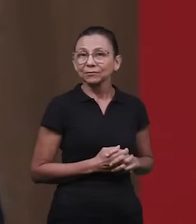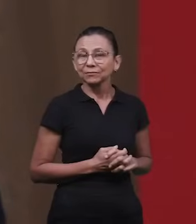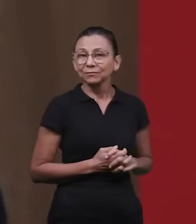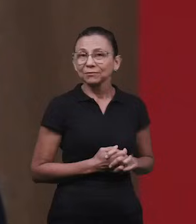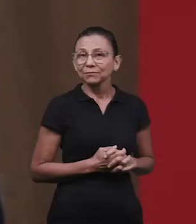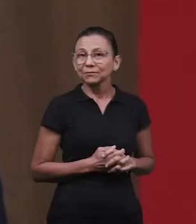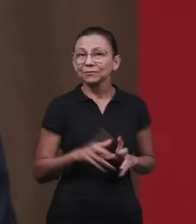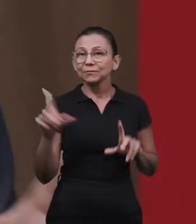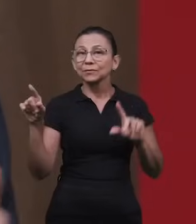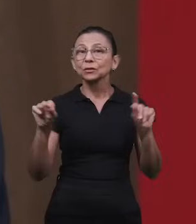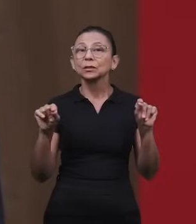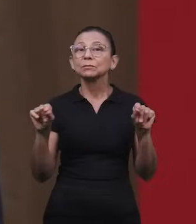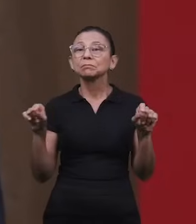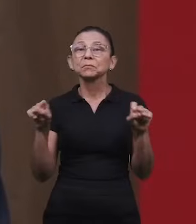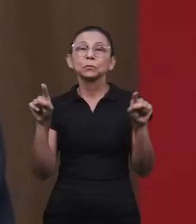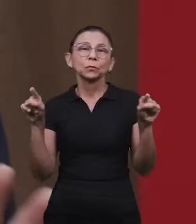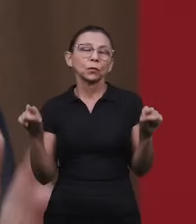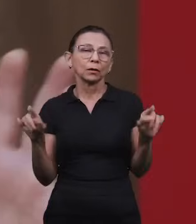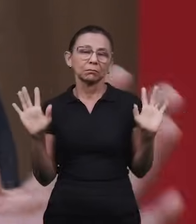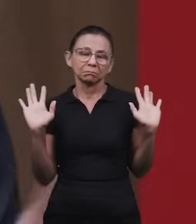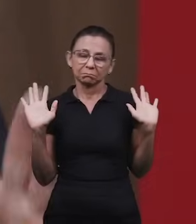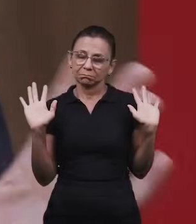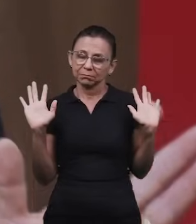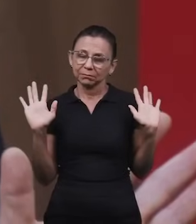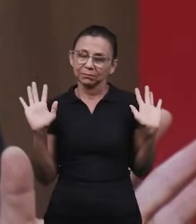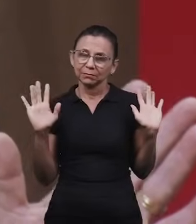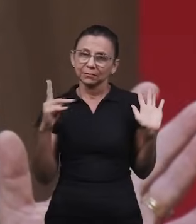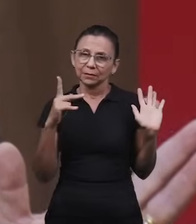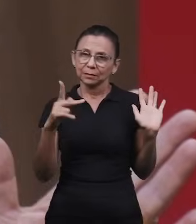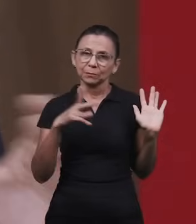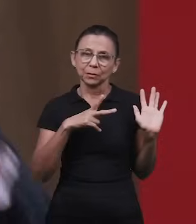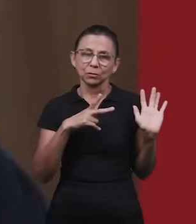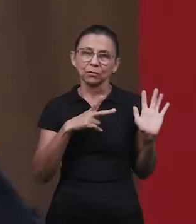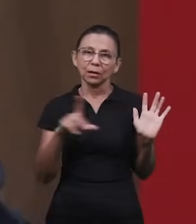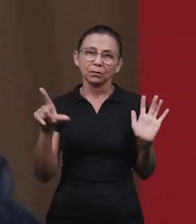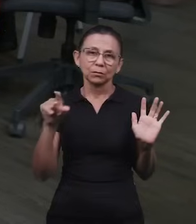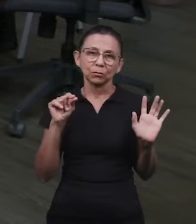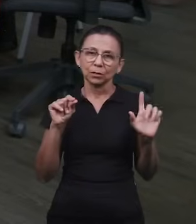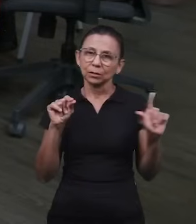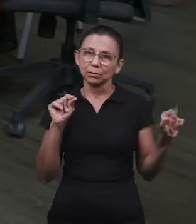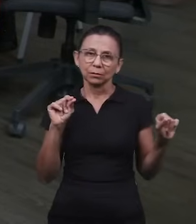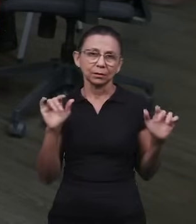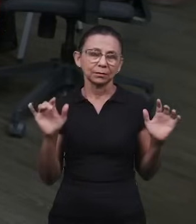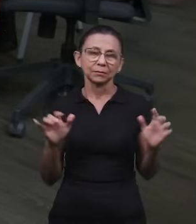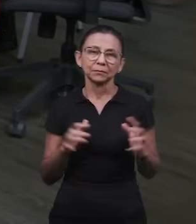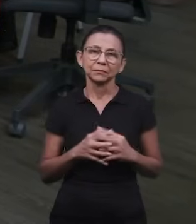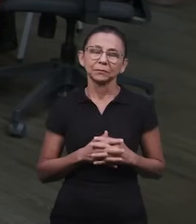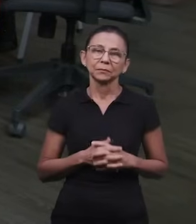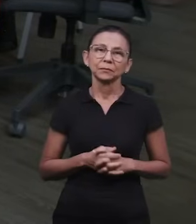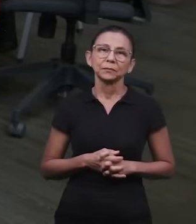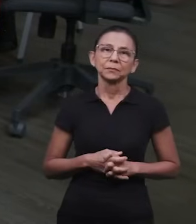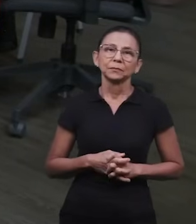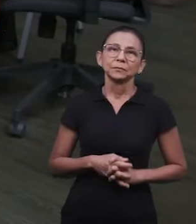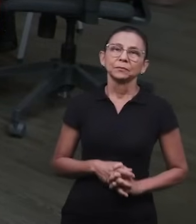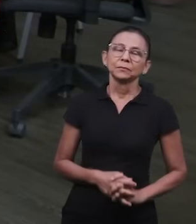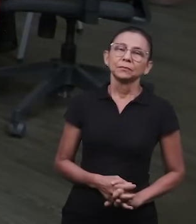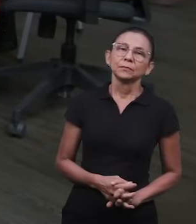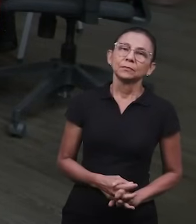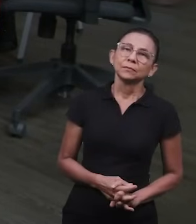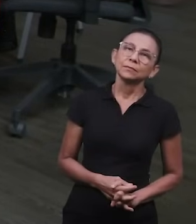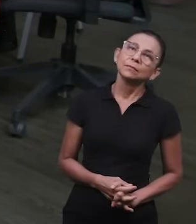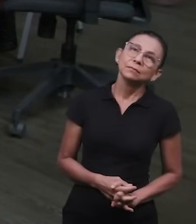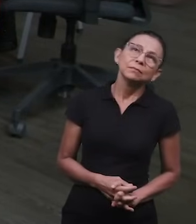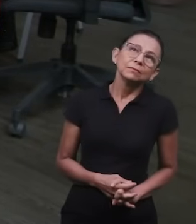ou com seus familiares. Se você tiver que escolher, aí você vai decidir qual que você vai escolher. Estou sendo um ponto assim,